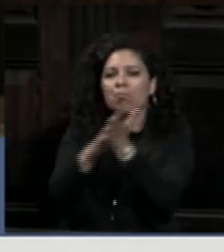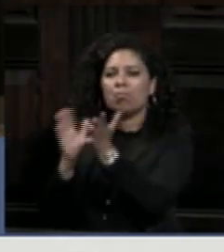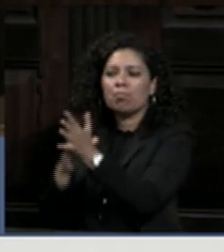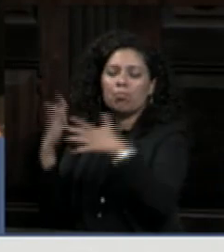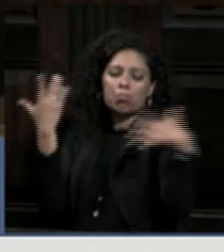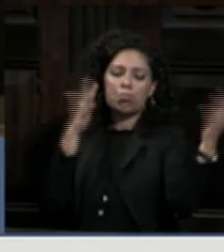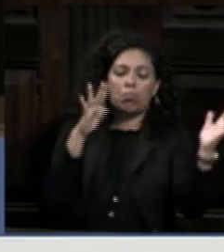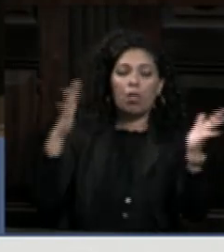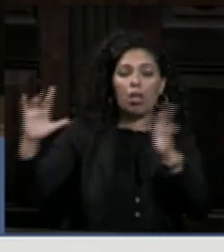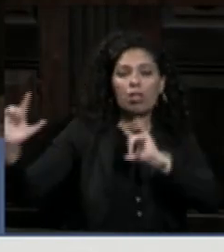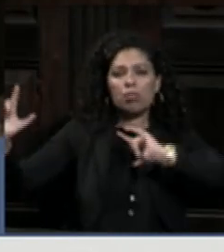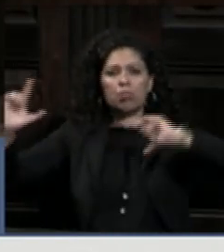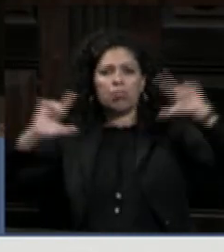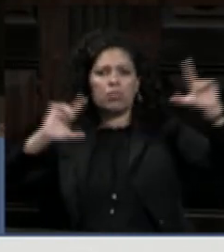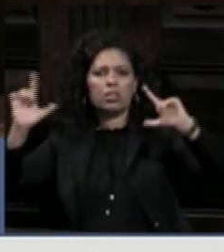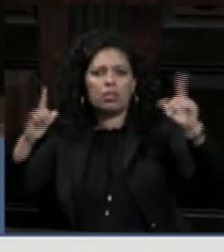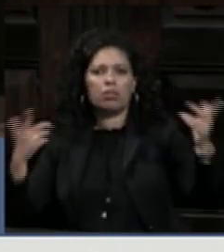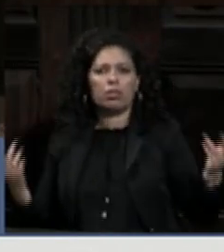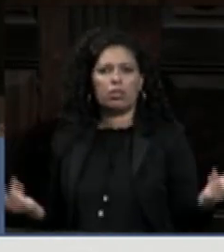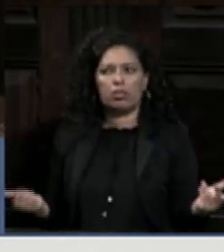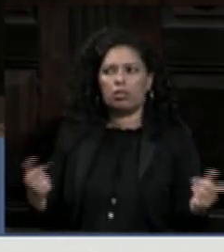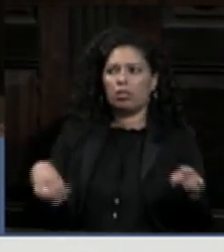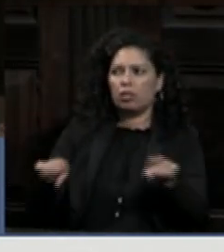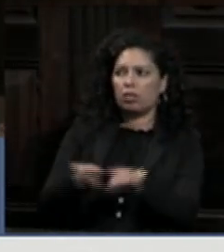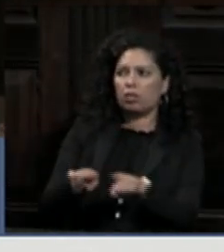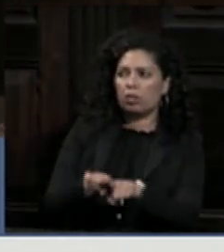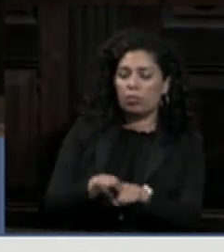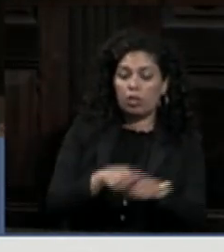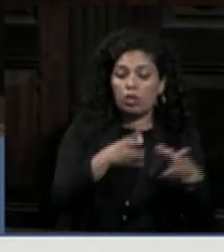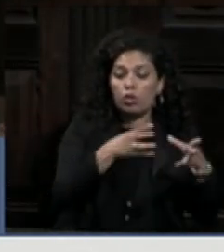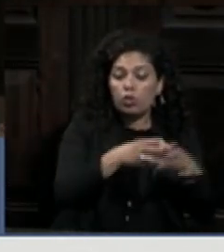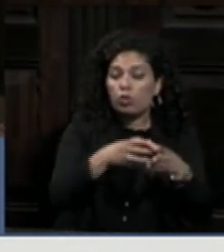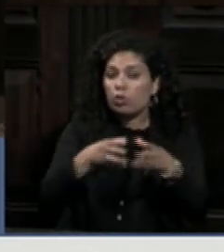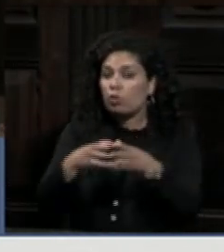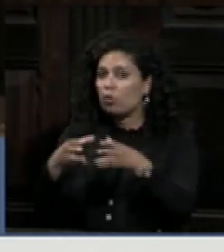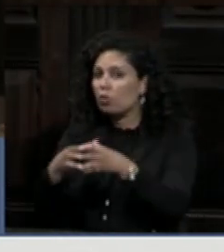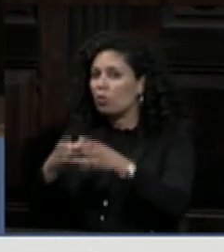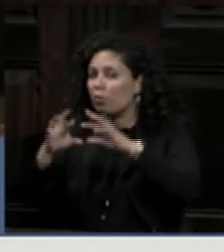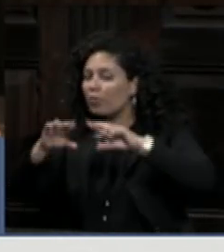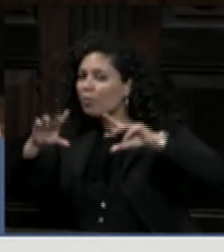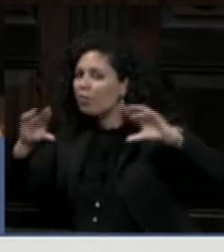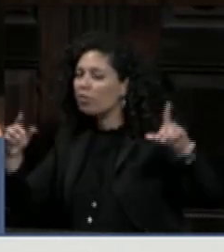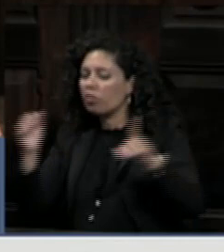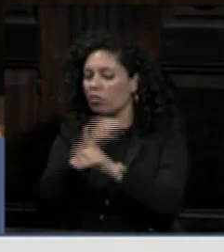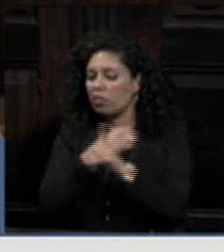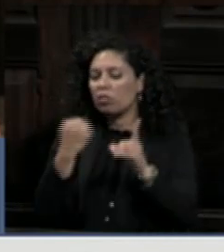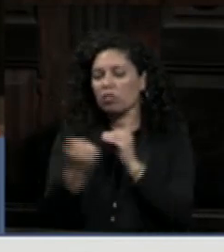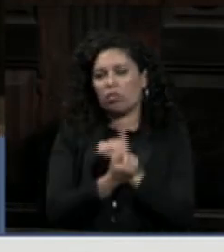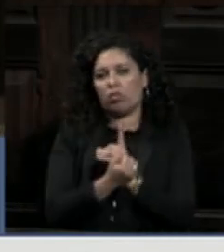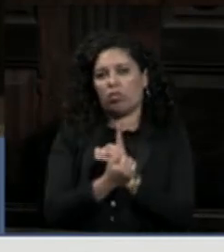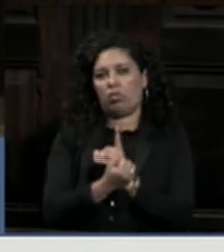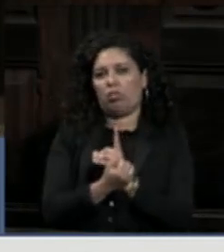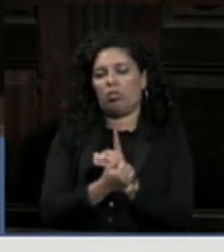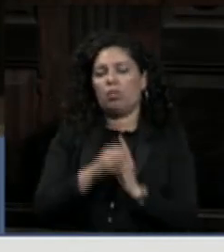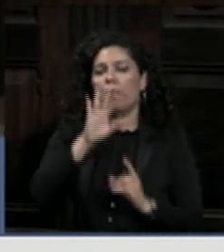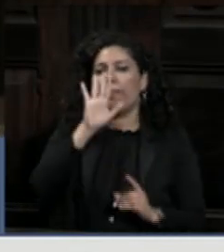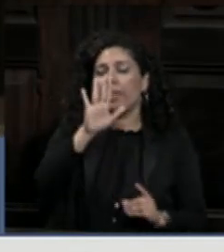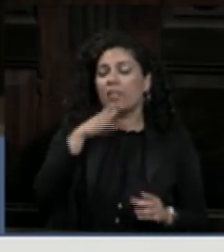e de parcela da sociedade e eu jamais